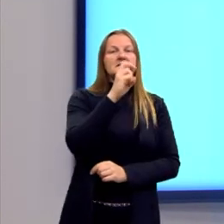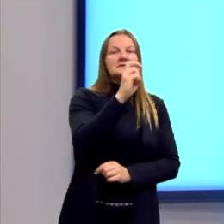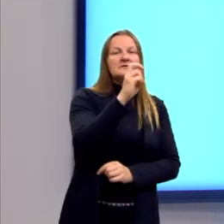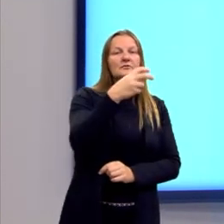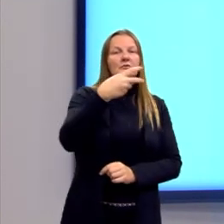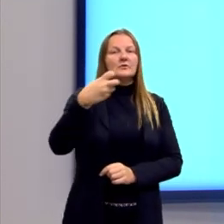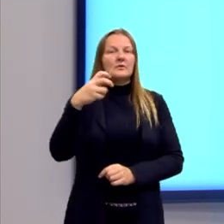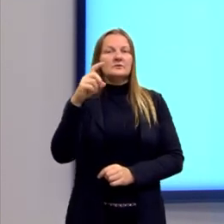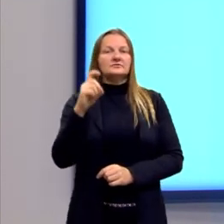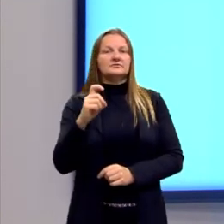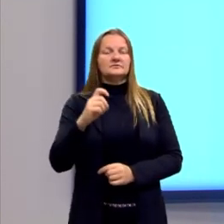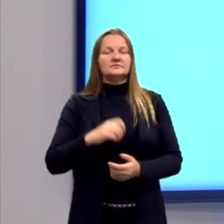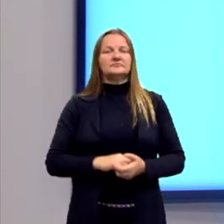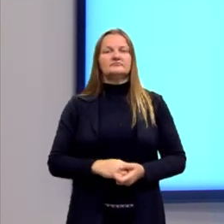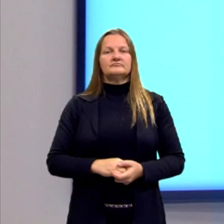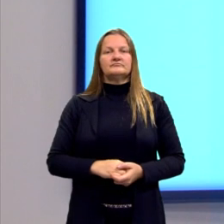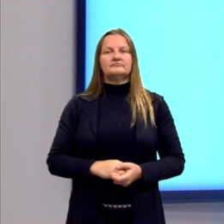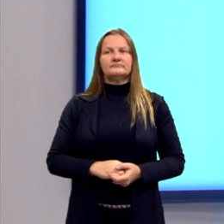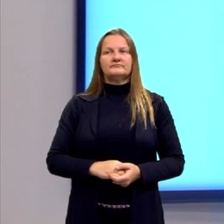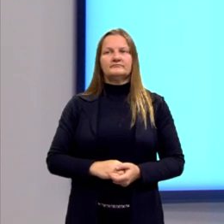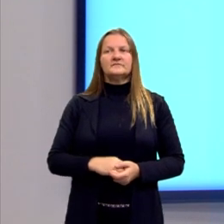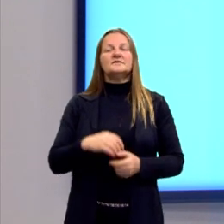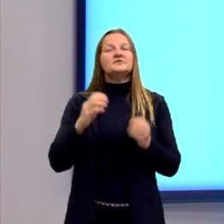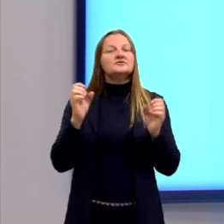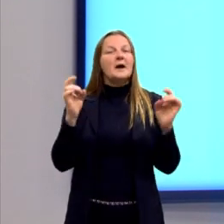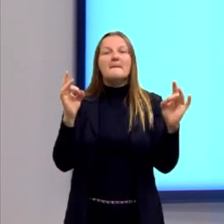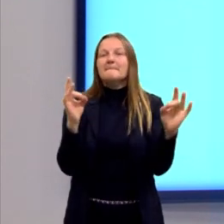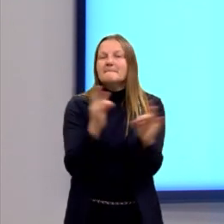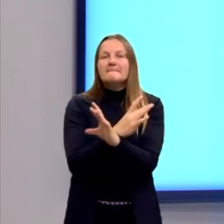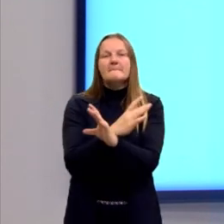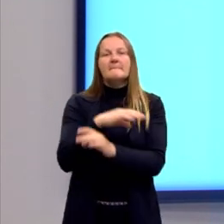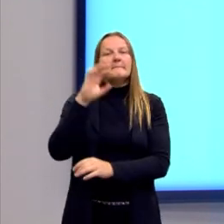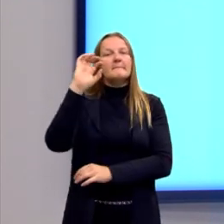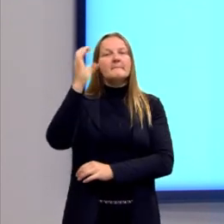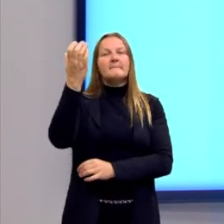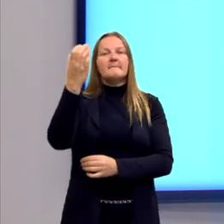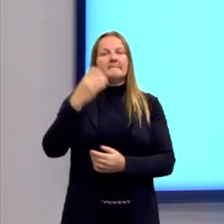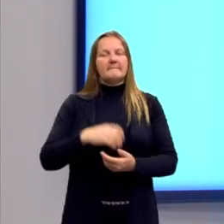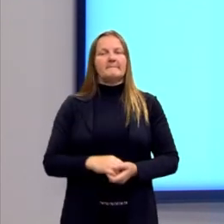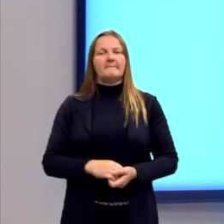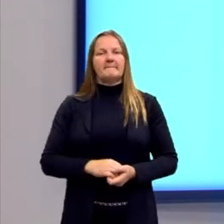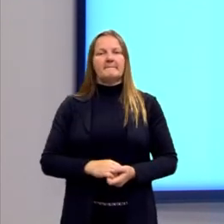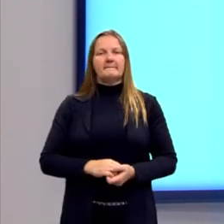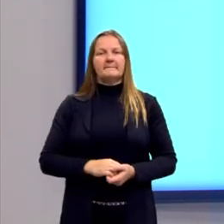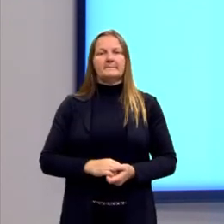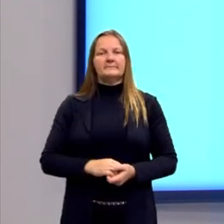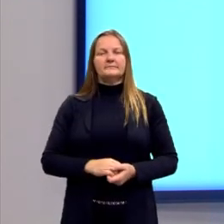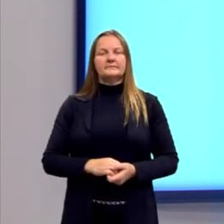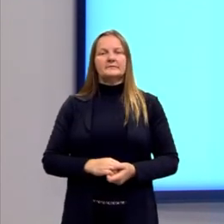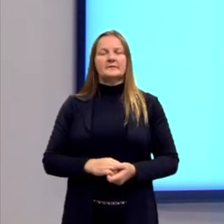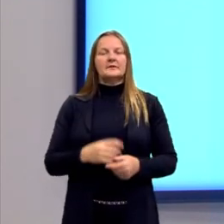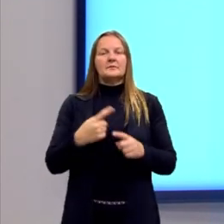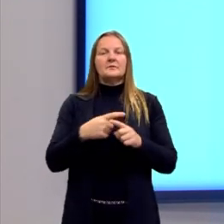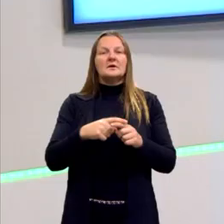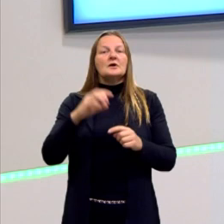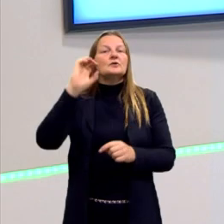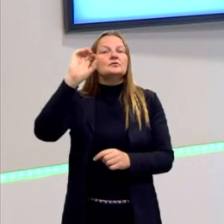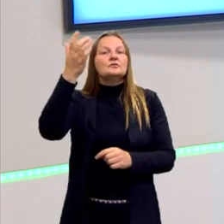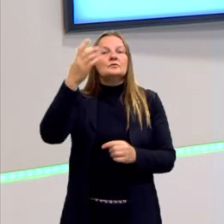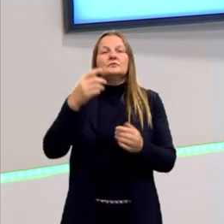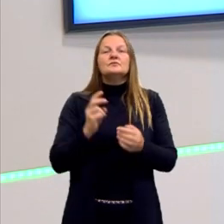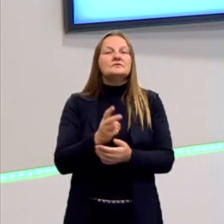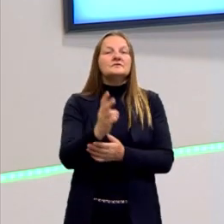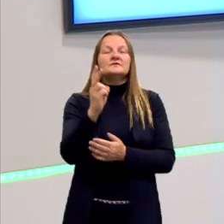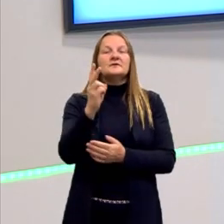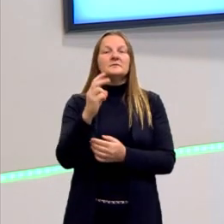x essa seria já a solução da nossa equação exponencial Lembrando que a solução é sempre